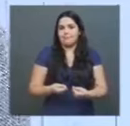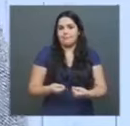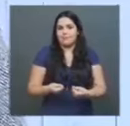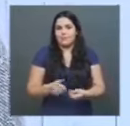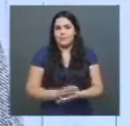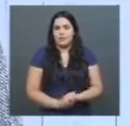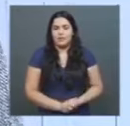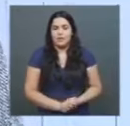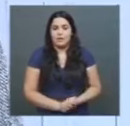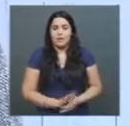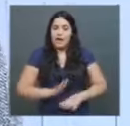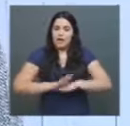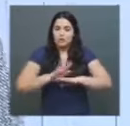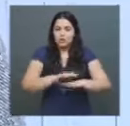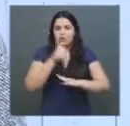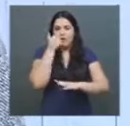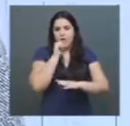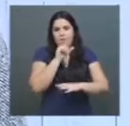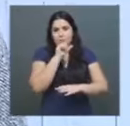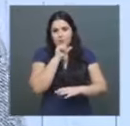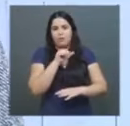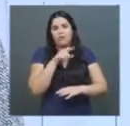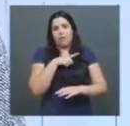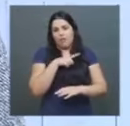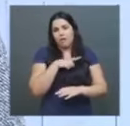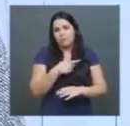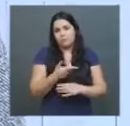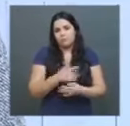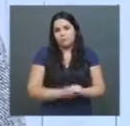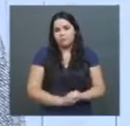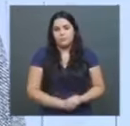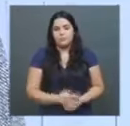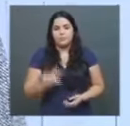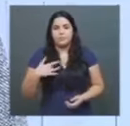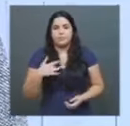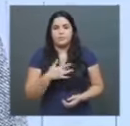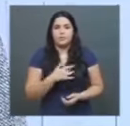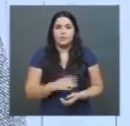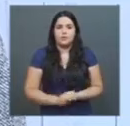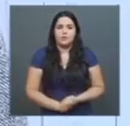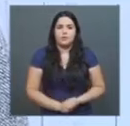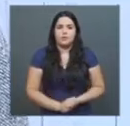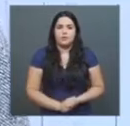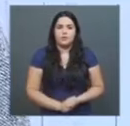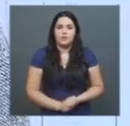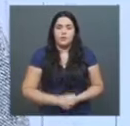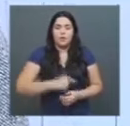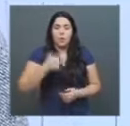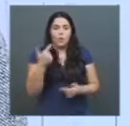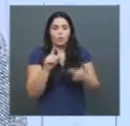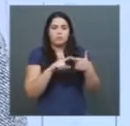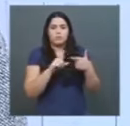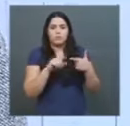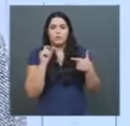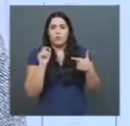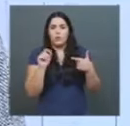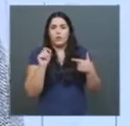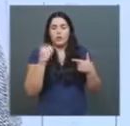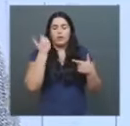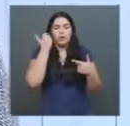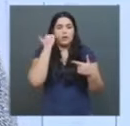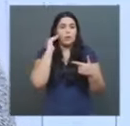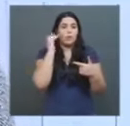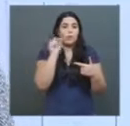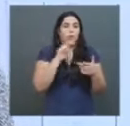da mulher e da criança, né? Então, isso é muito importante da gente compreender. Outro conceito importante é entendermos o